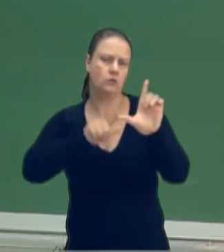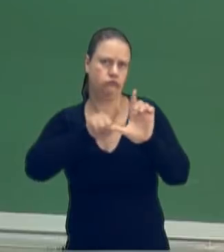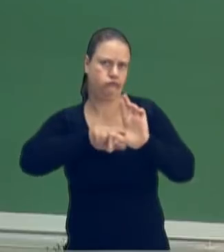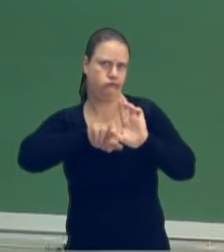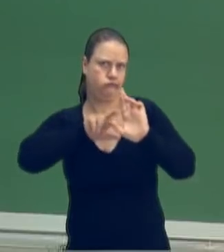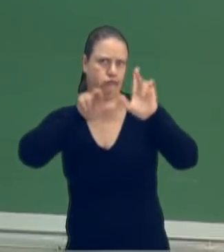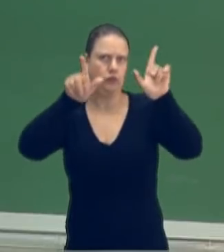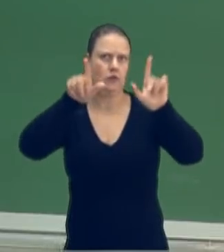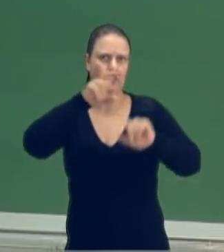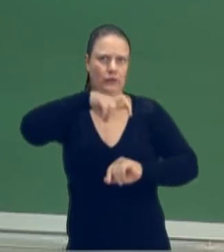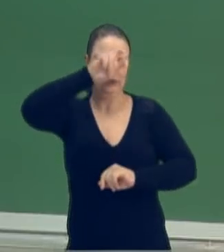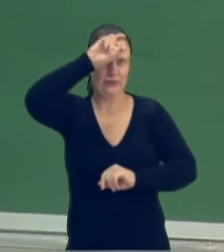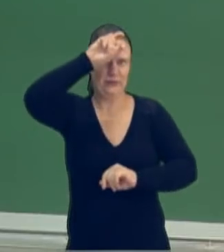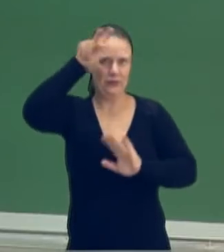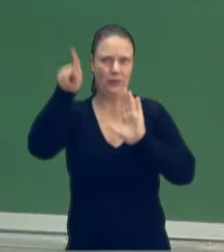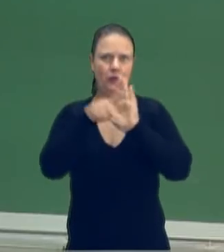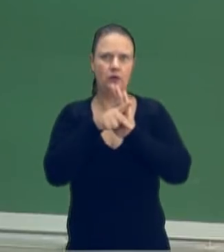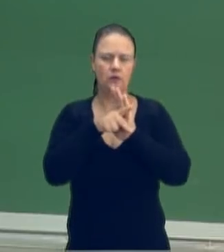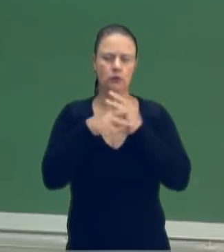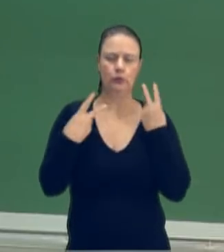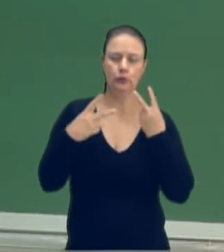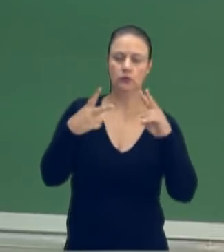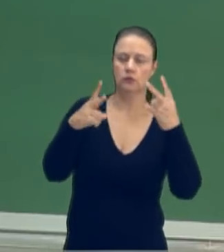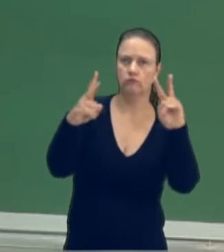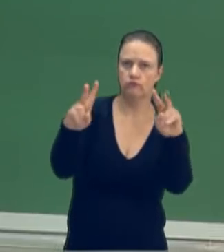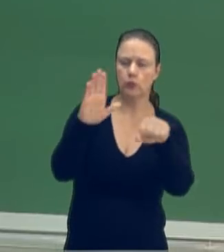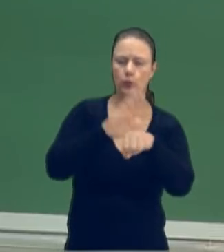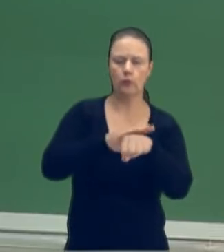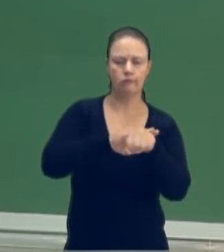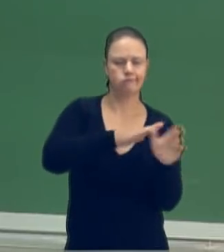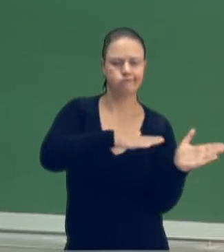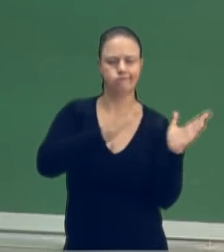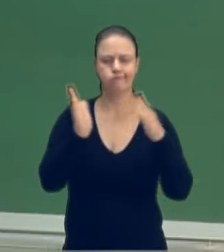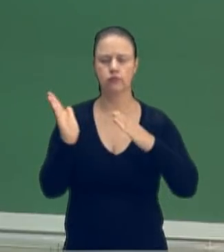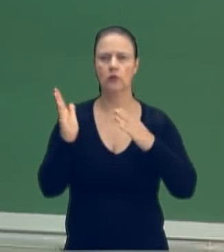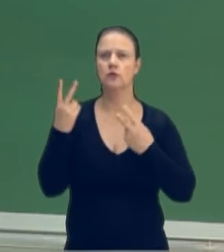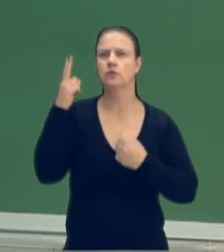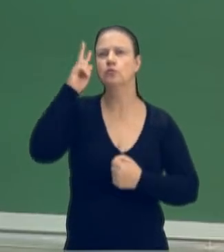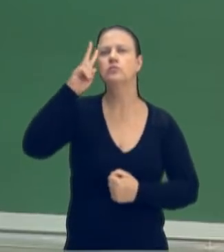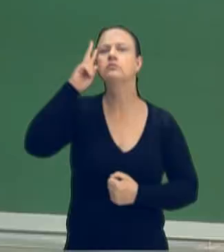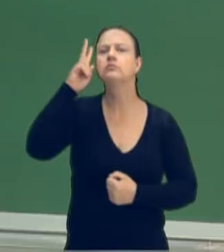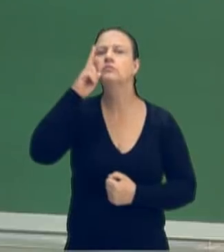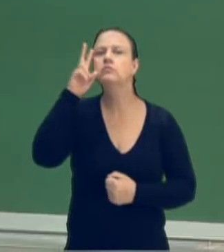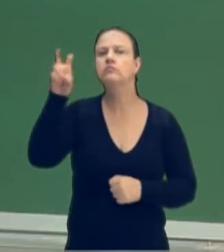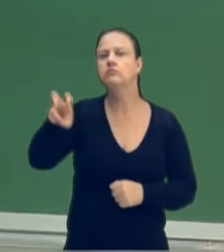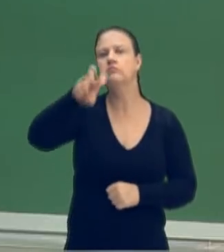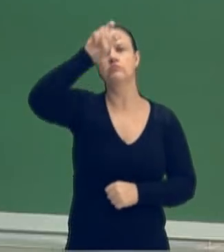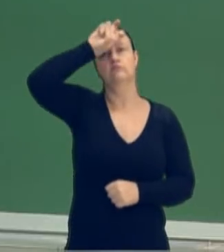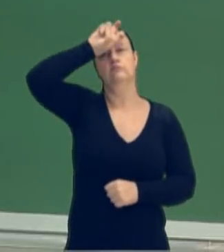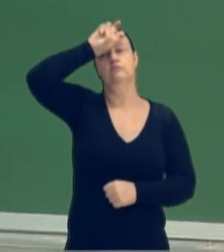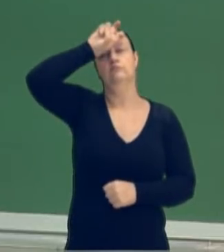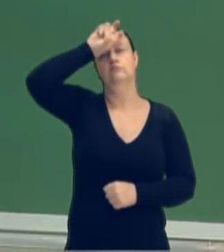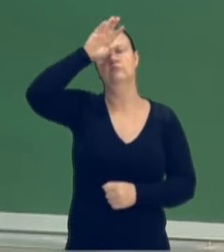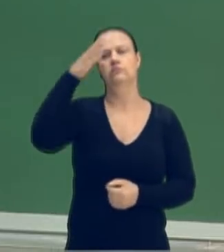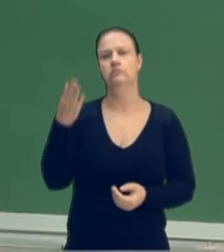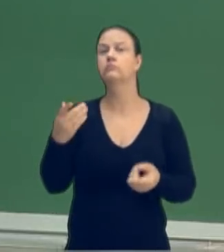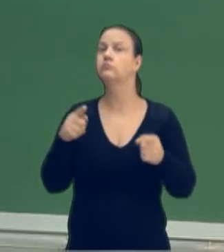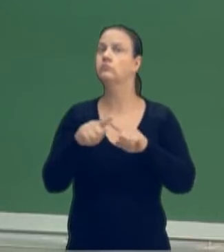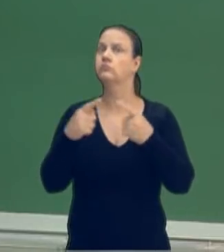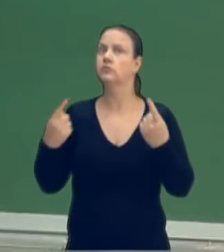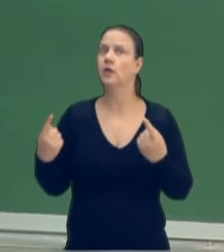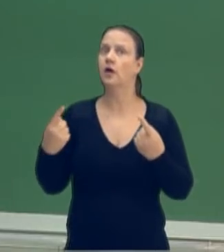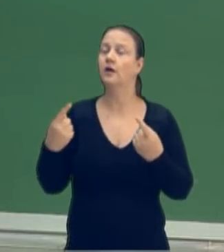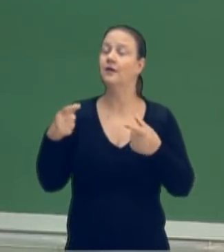sua trajetória de batalha, de vitória, um momento histórico do Egito Antigo, mas que está